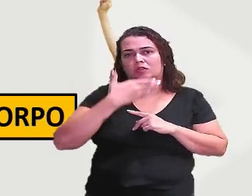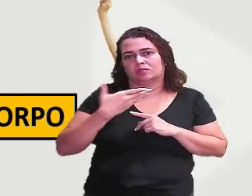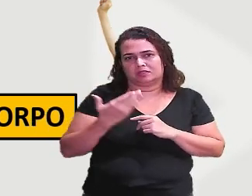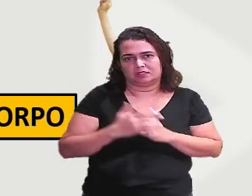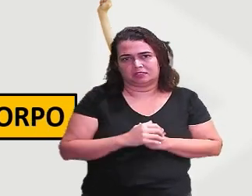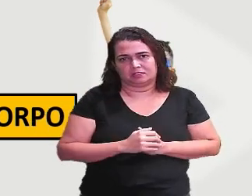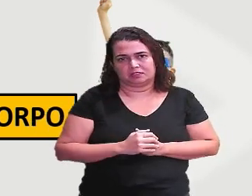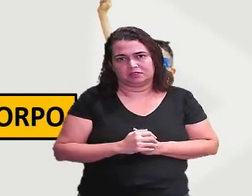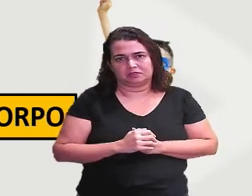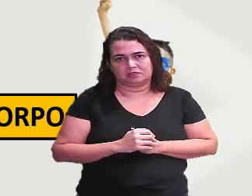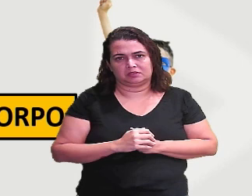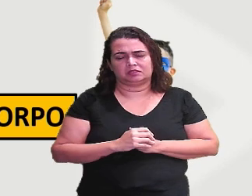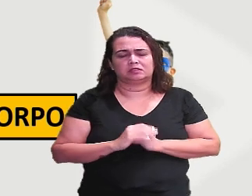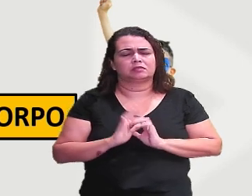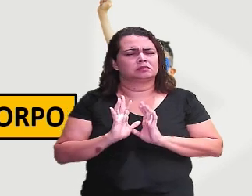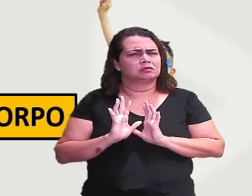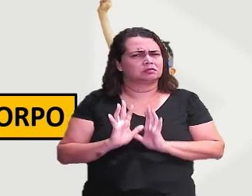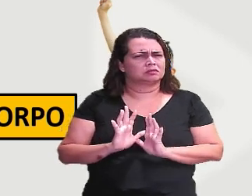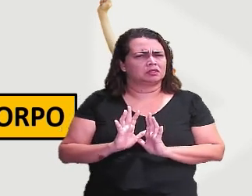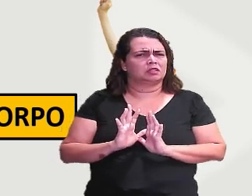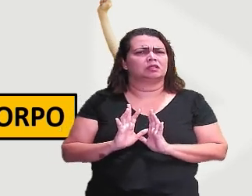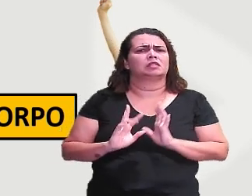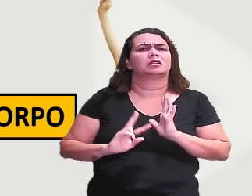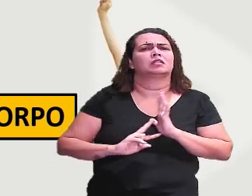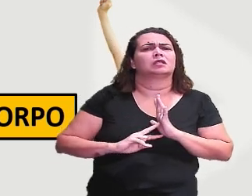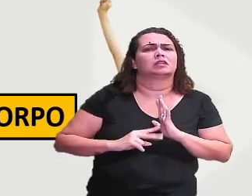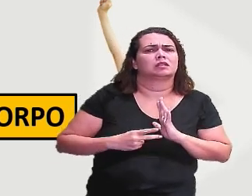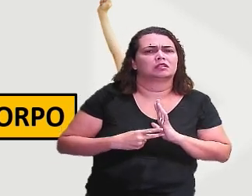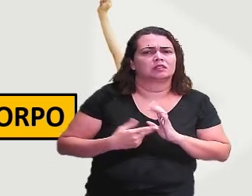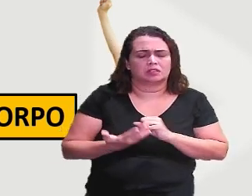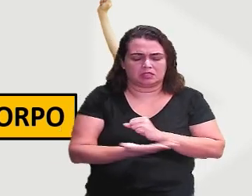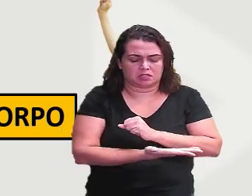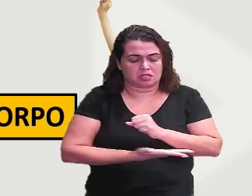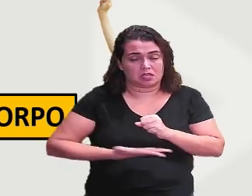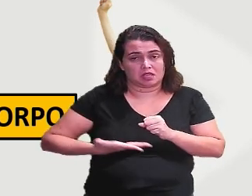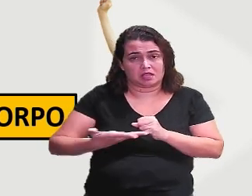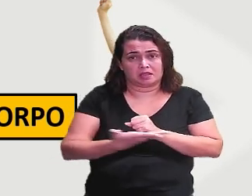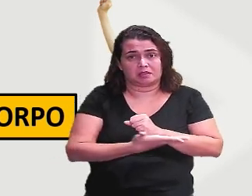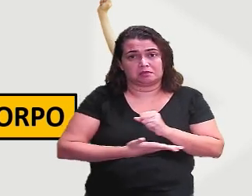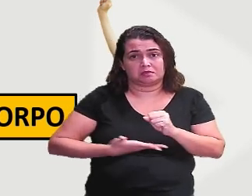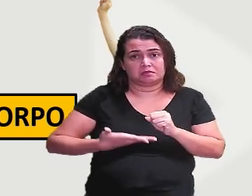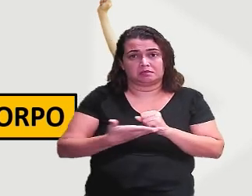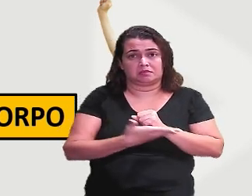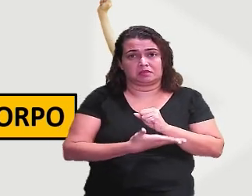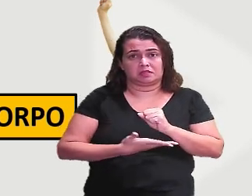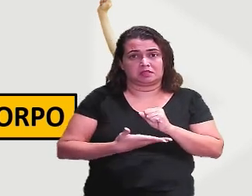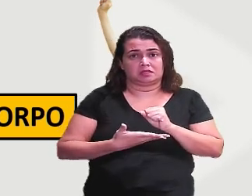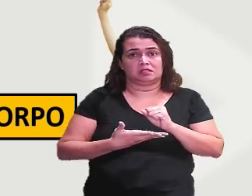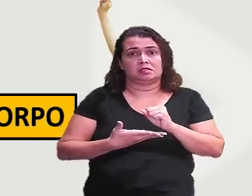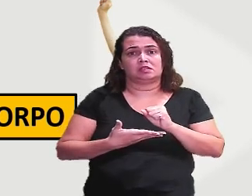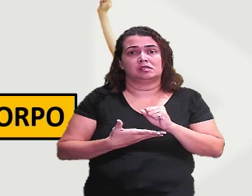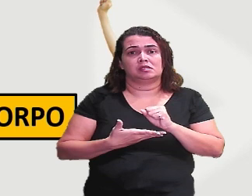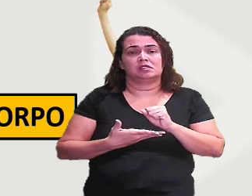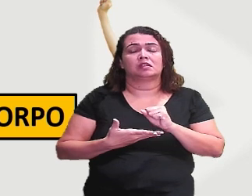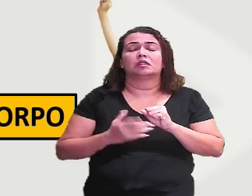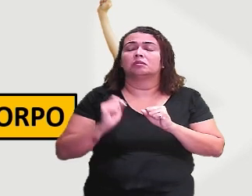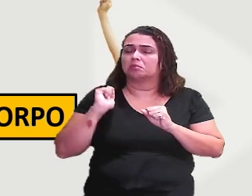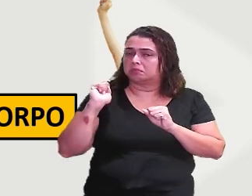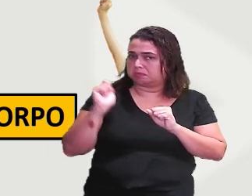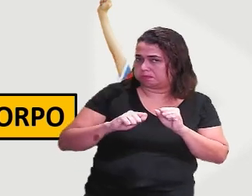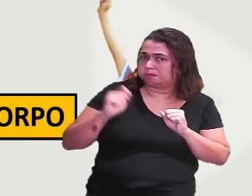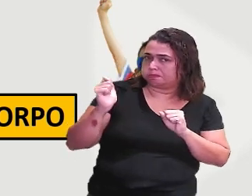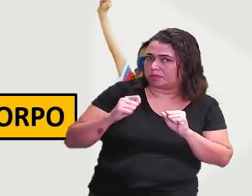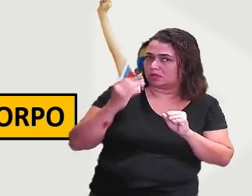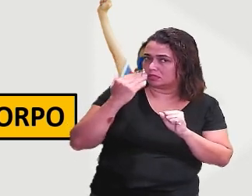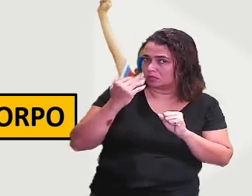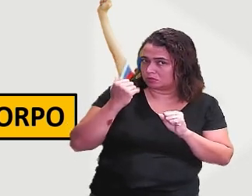isso significa? Significa dizer que aqueles alimentos que estão na base da pirâmide são os alimentos que a gente pode comer com uma maior frequência e pode comer